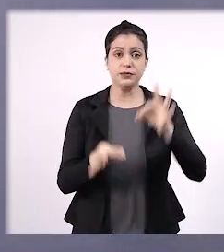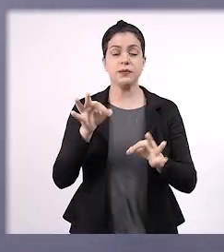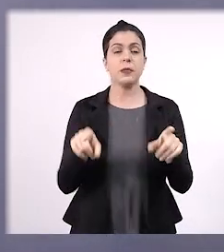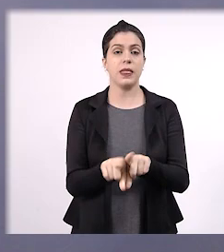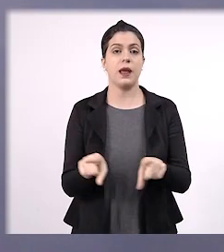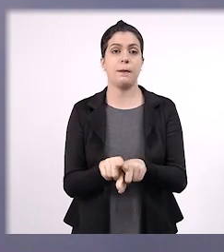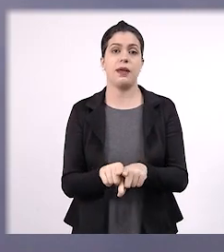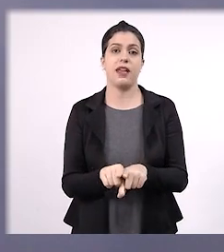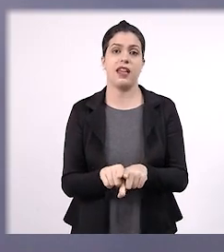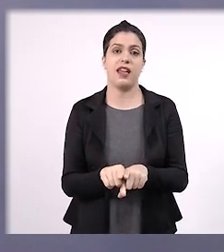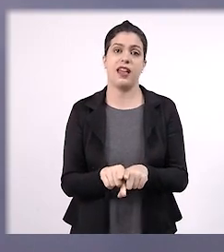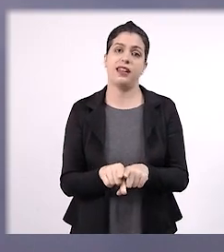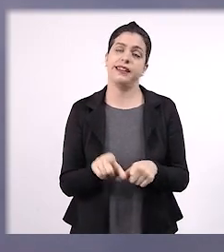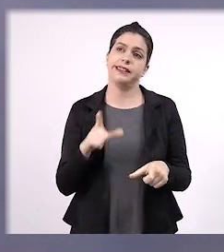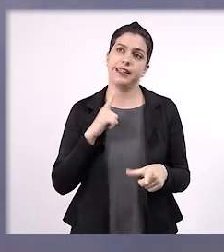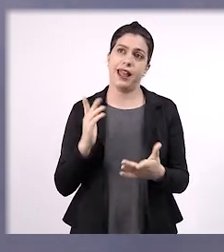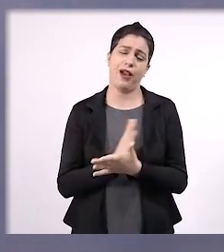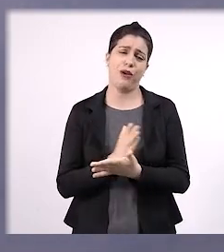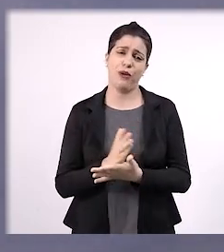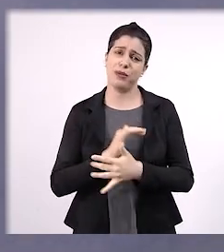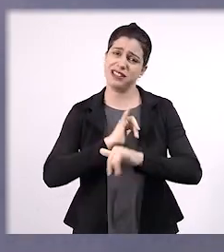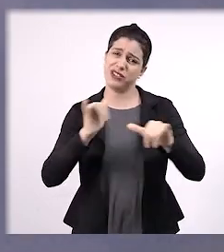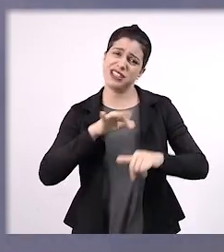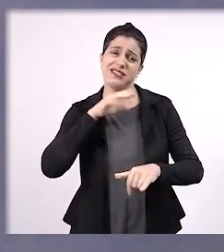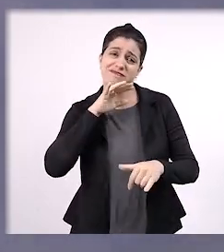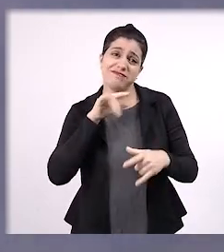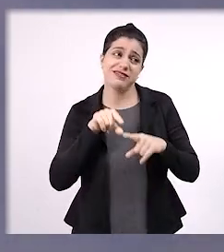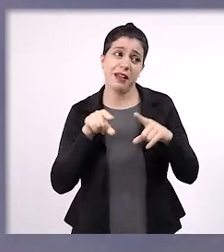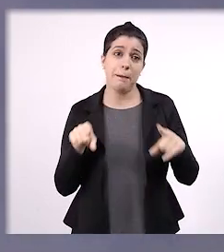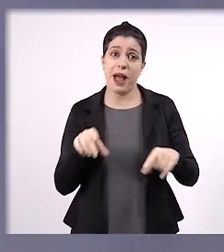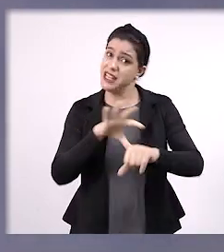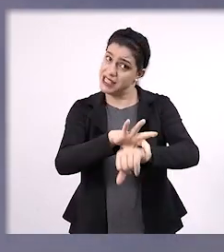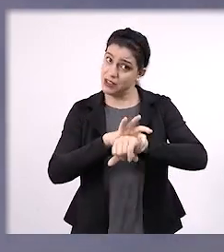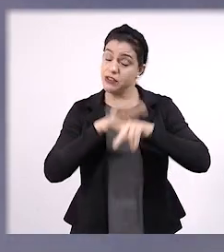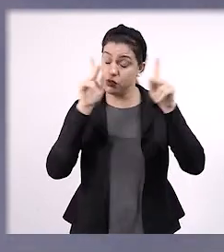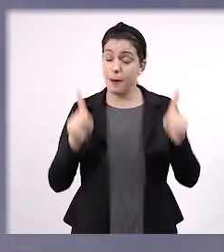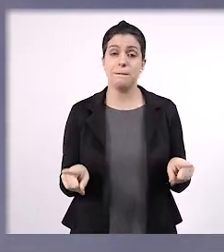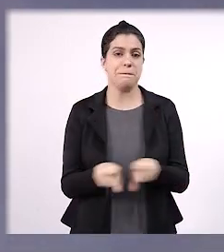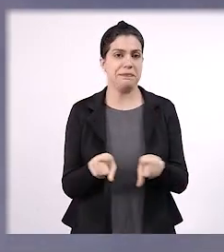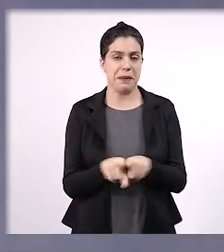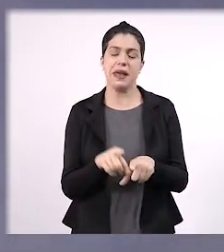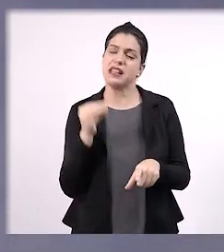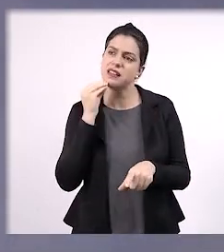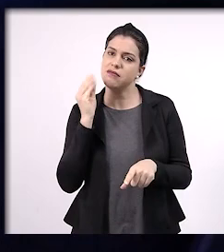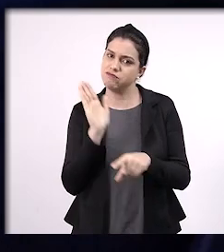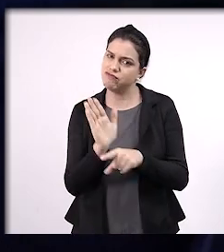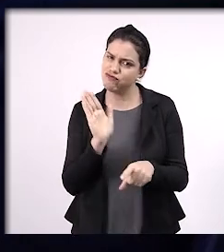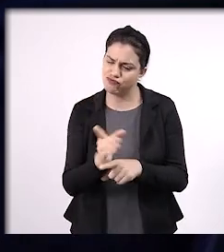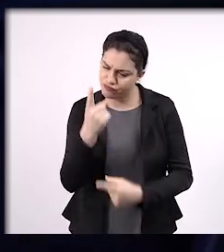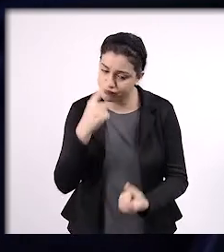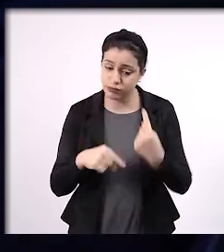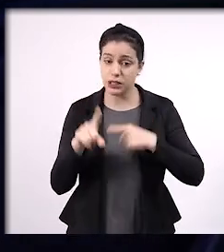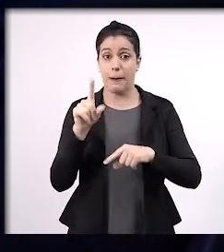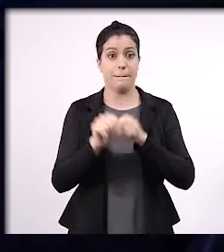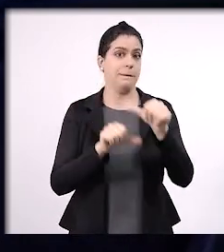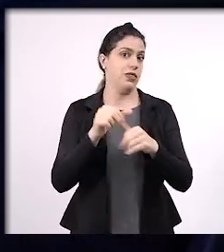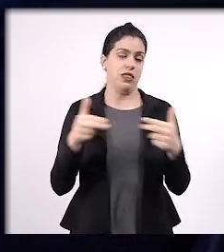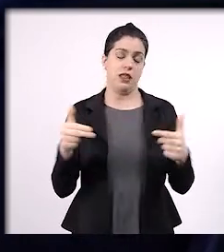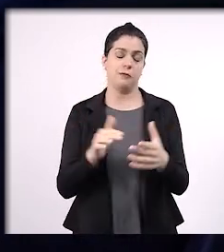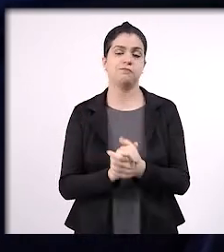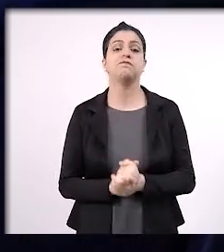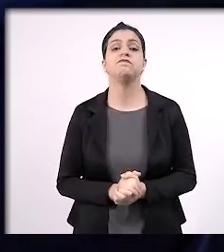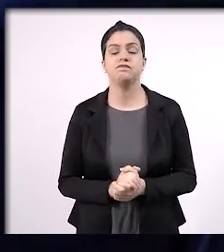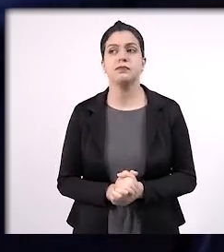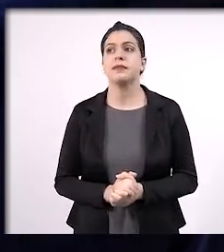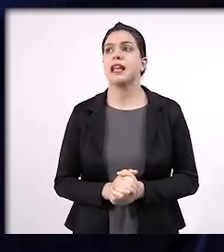O Superior Tribunal de Justiça também, aí já não é uma notícia muito boa, porque nem só de notícias boas vivem a jurisprudência. Mas é para isso que a Defensoria está aí também,